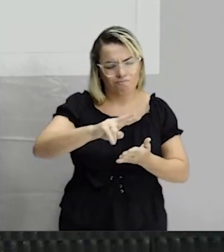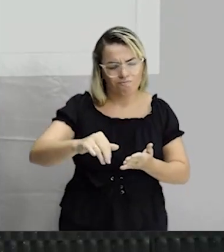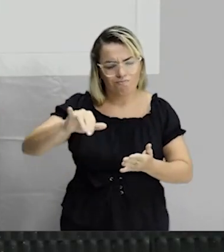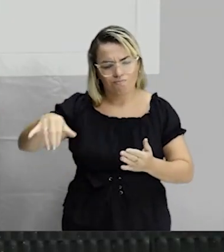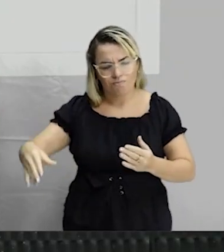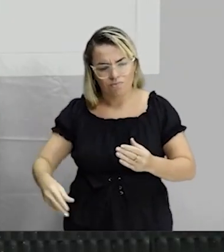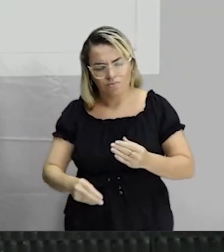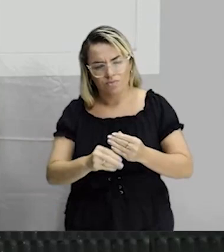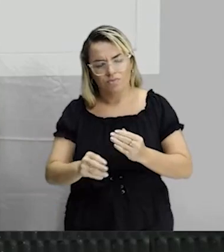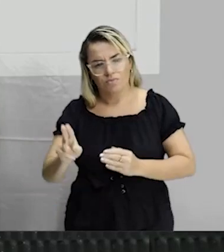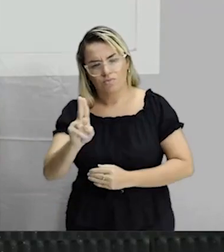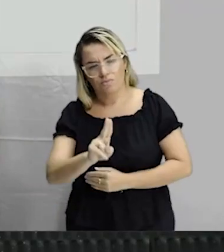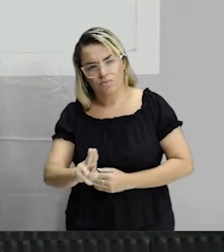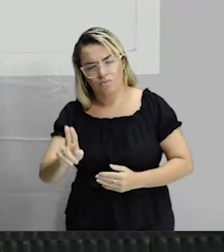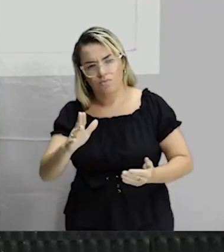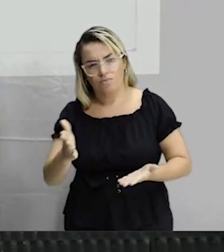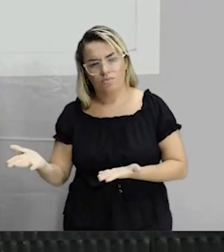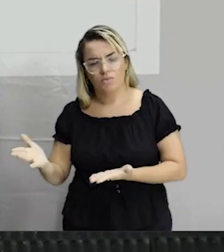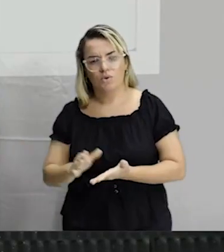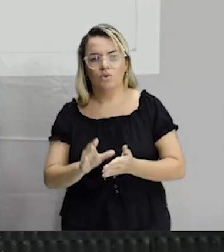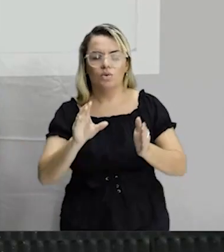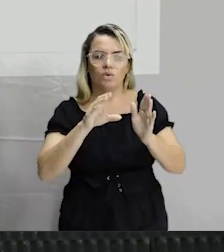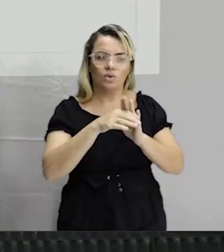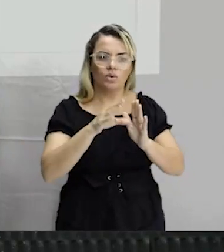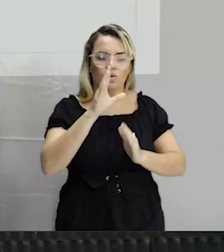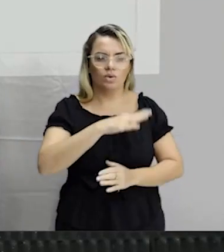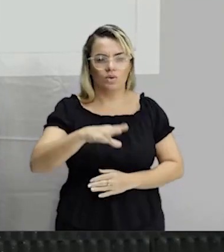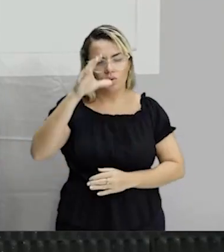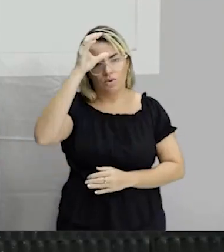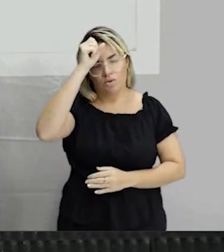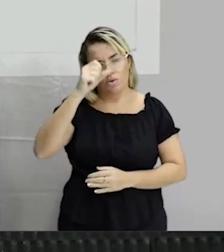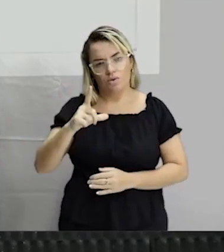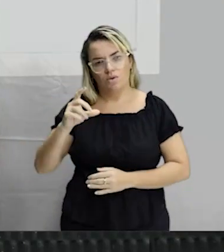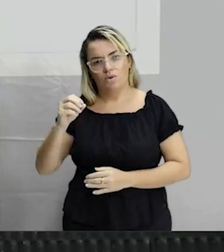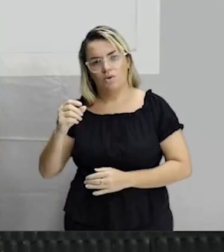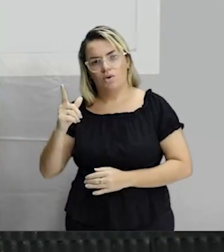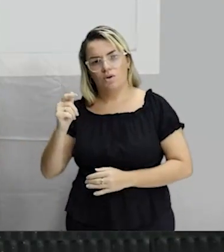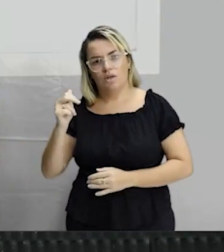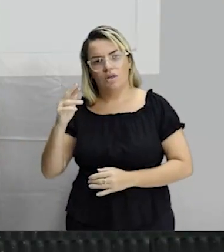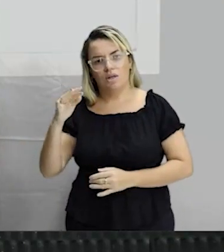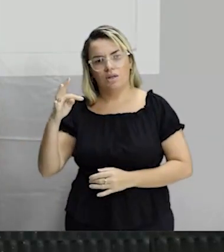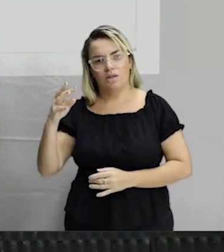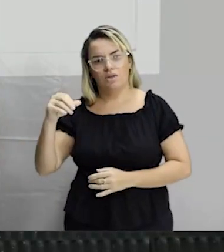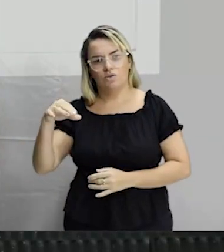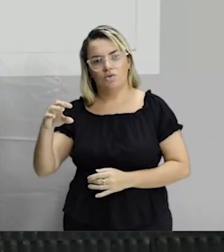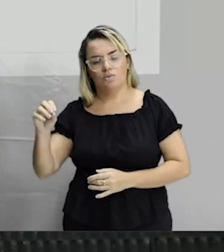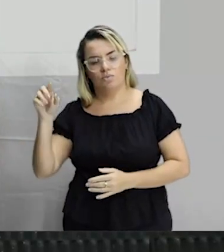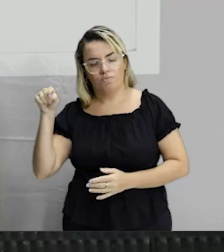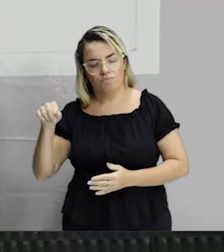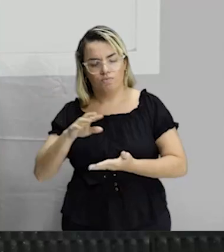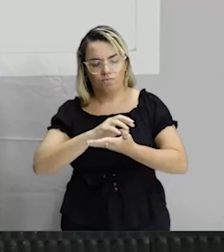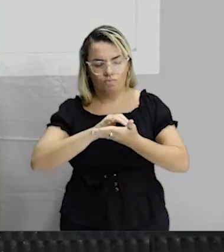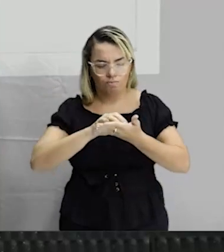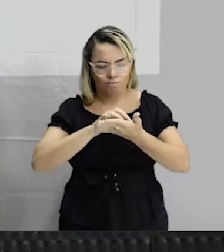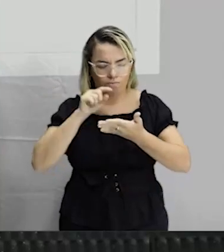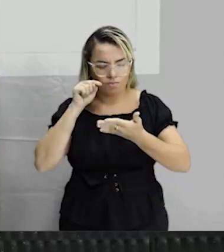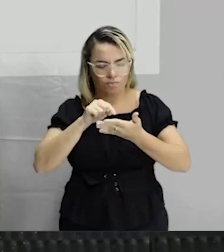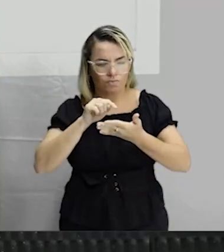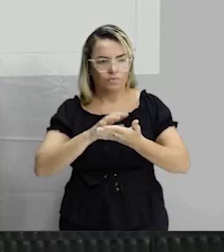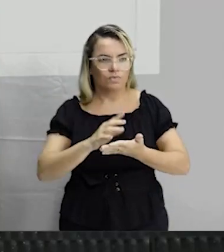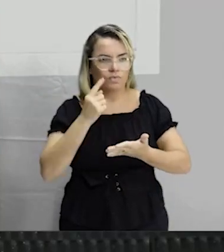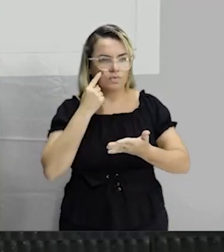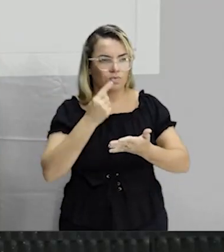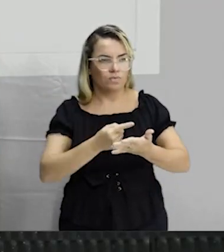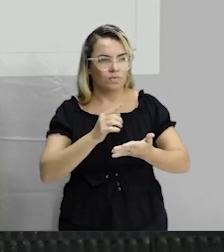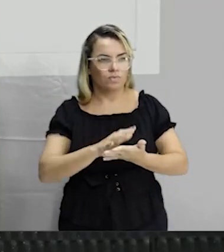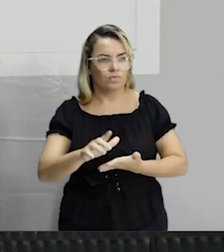você aplique o conceito de logaritmo. O logaritmo também está na tua calculadora, tá? Se você olhar na sua